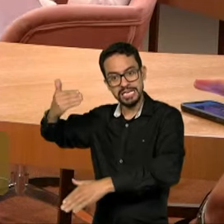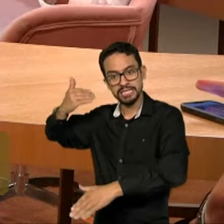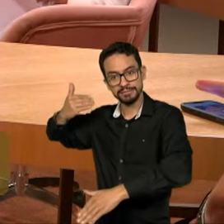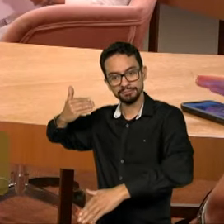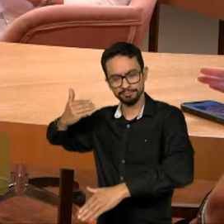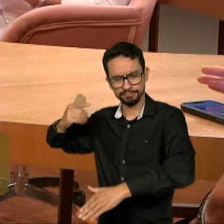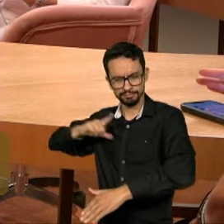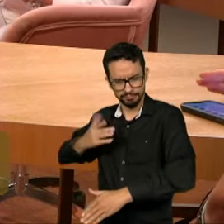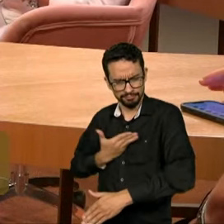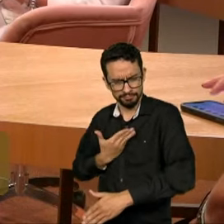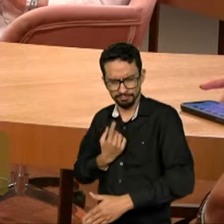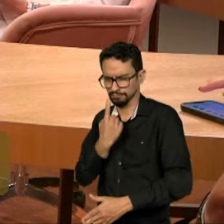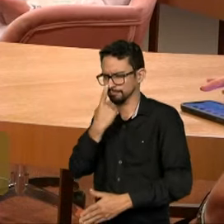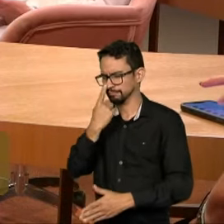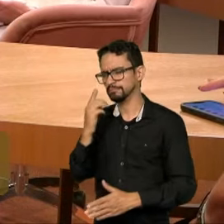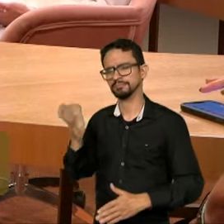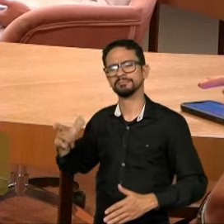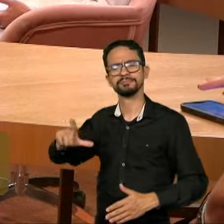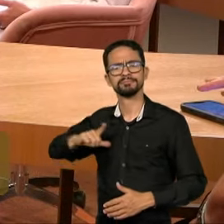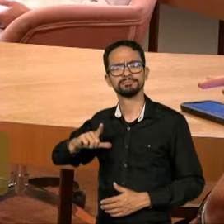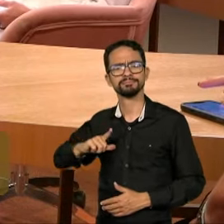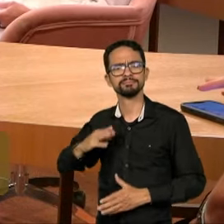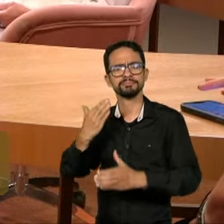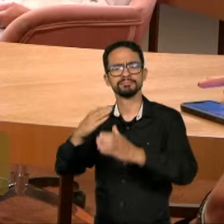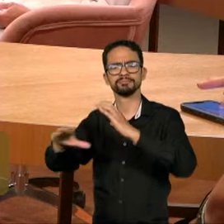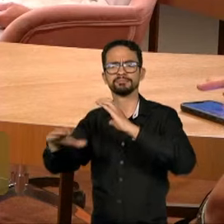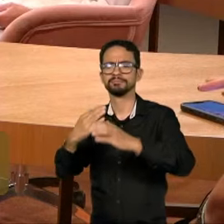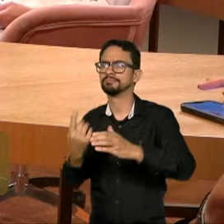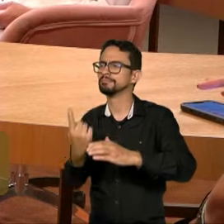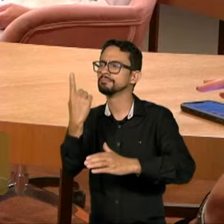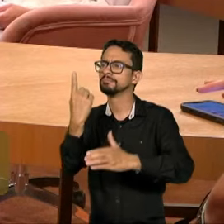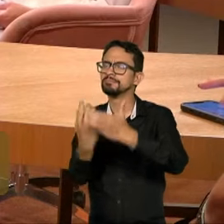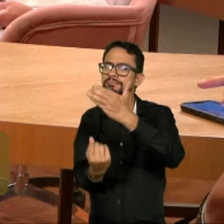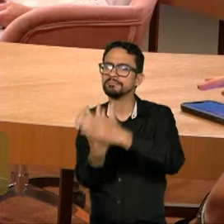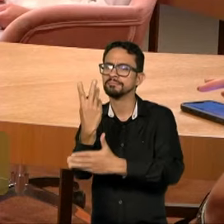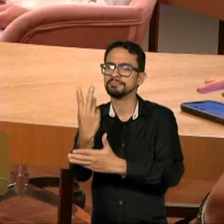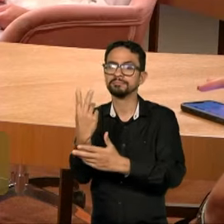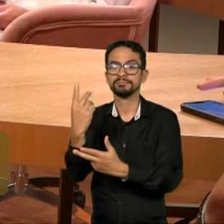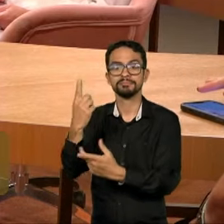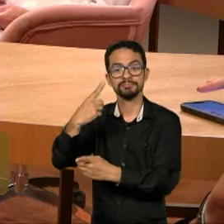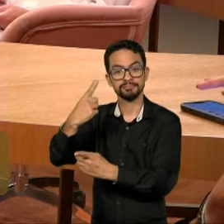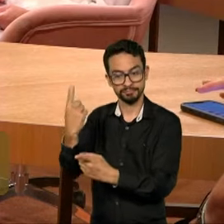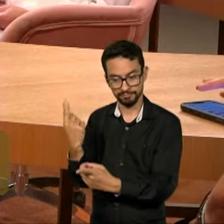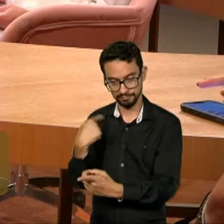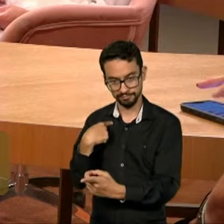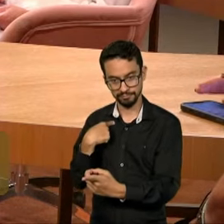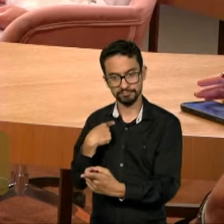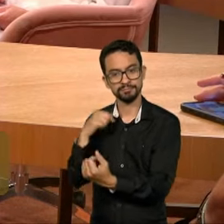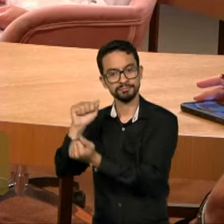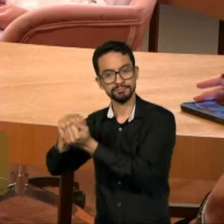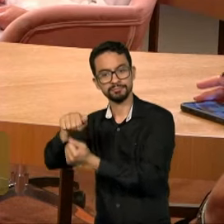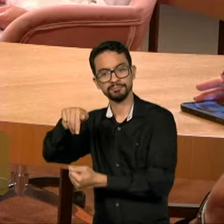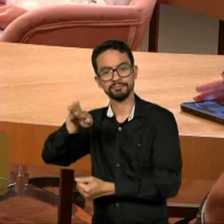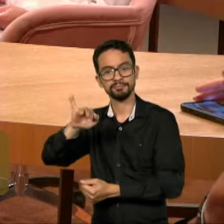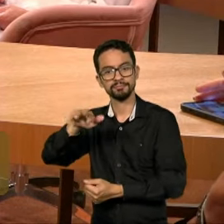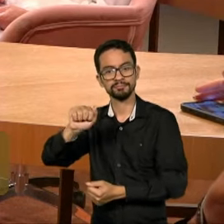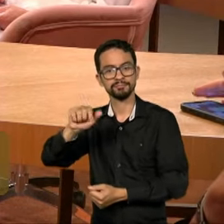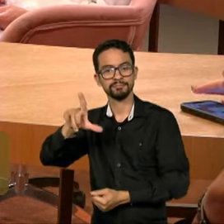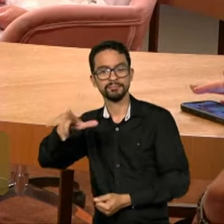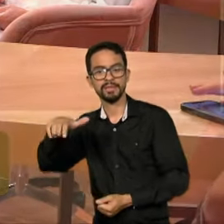coisa. Não, eu já tinha uma música que a Marina e eu fizemos. Marina Lima, Marina né? Lima. E ela lançou,